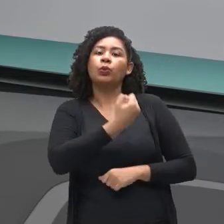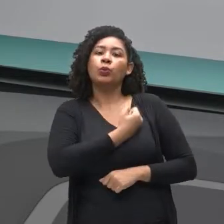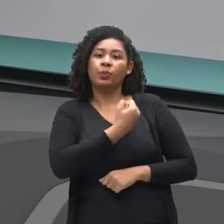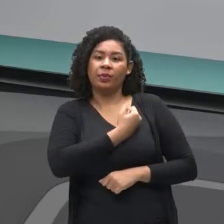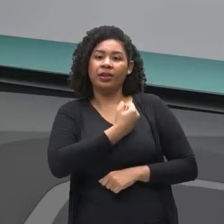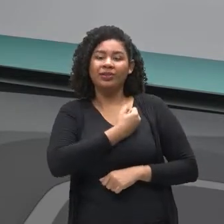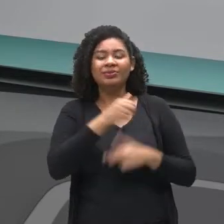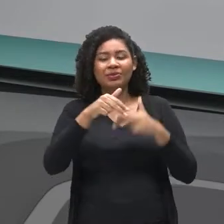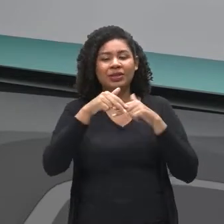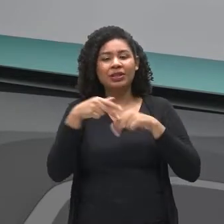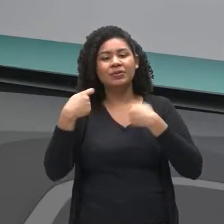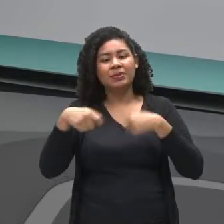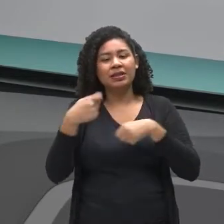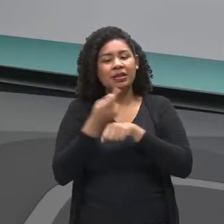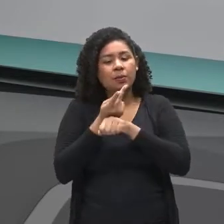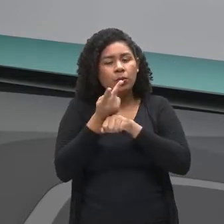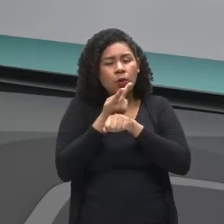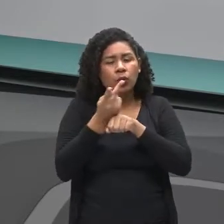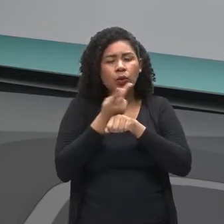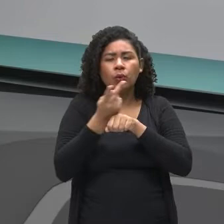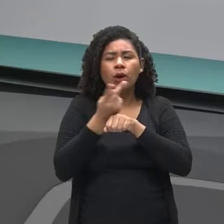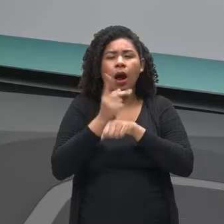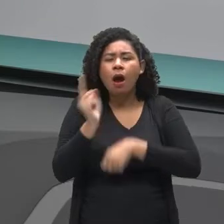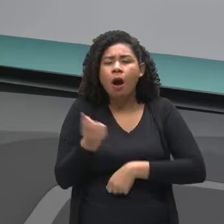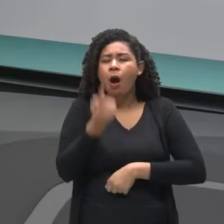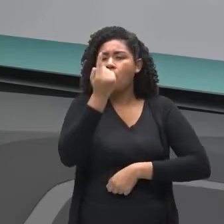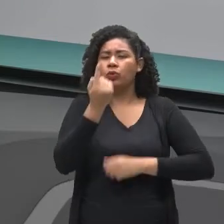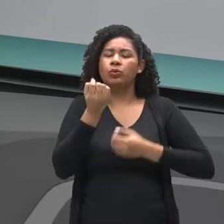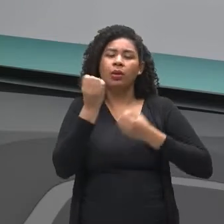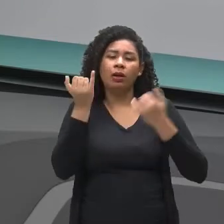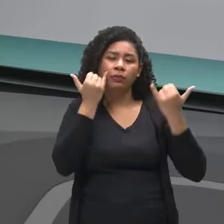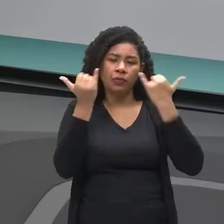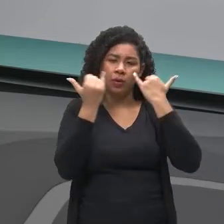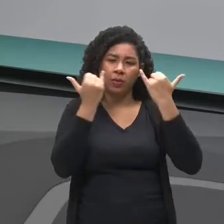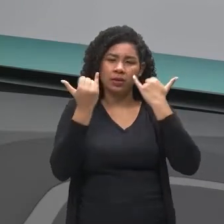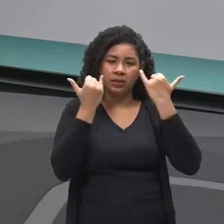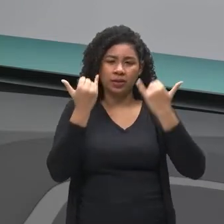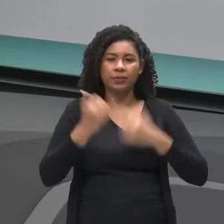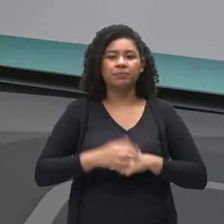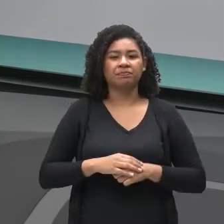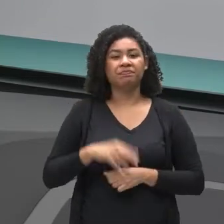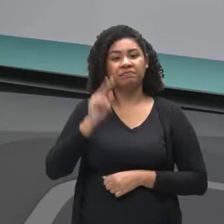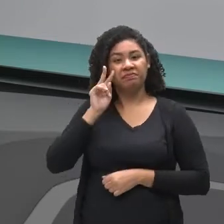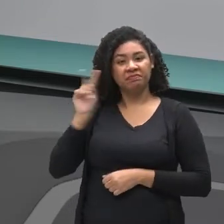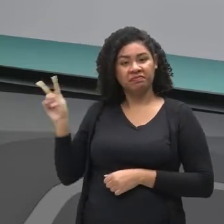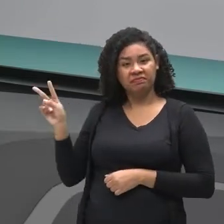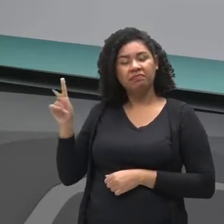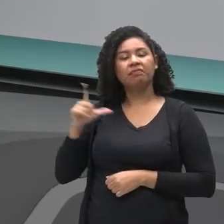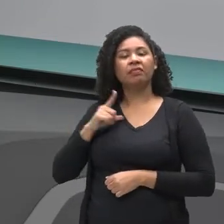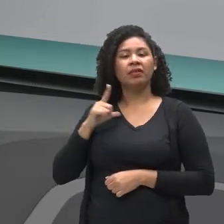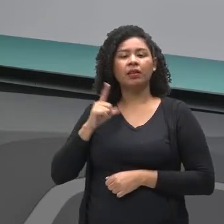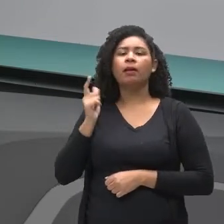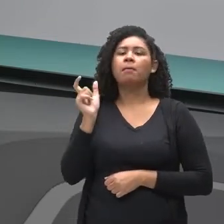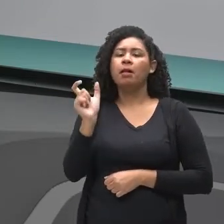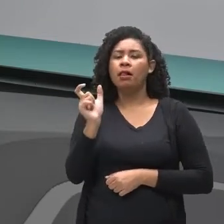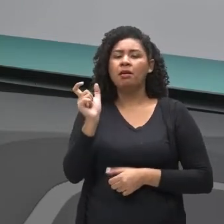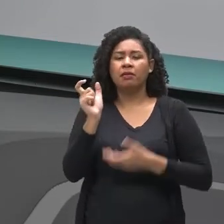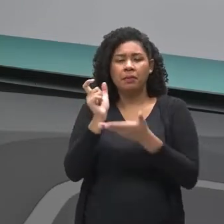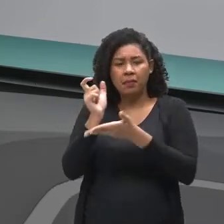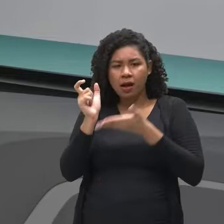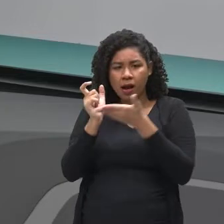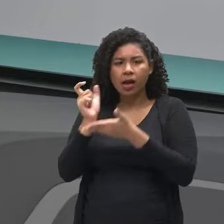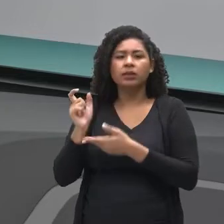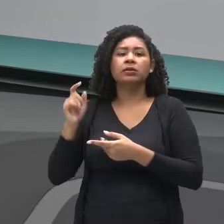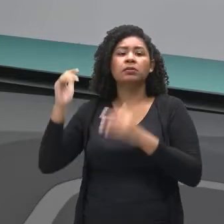específica. Então, nós já vimos aí keywords, palavras-chave, numbers. Vamos ver mais alguns tipos